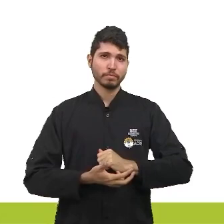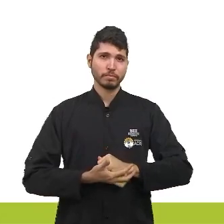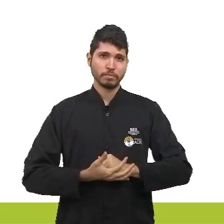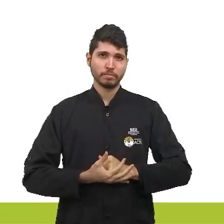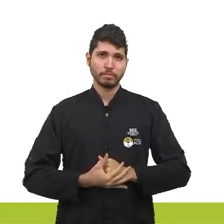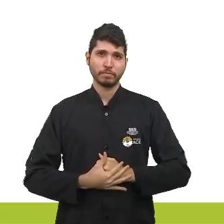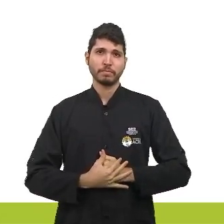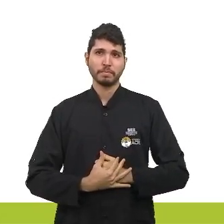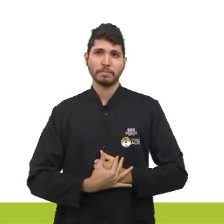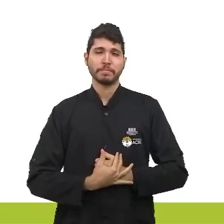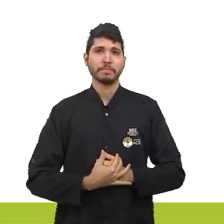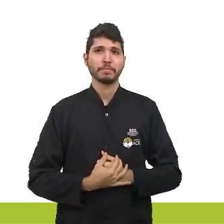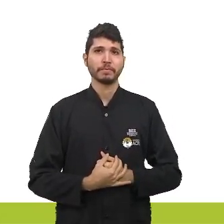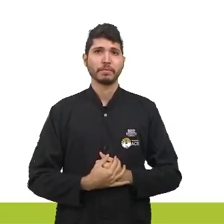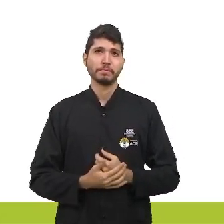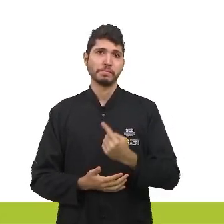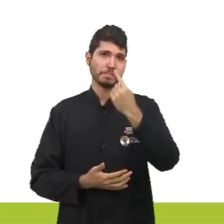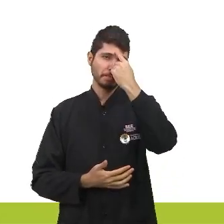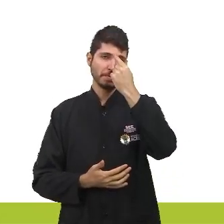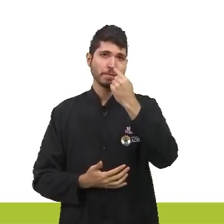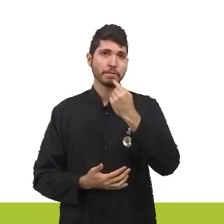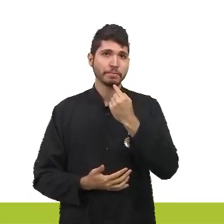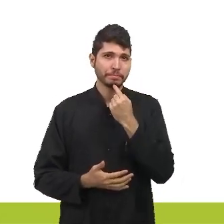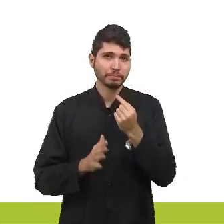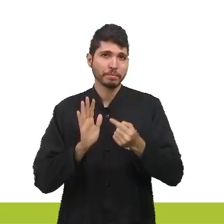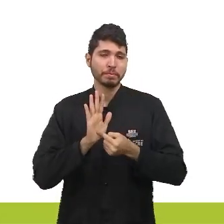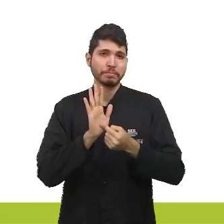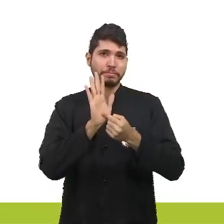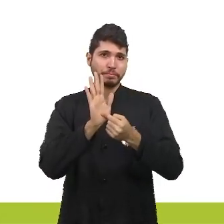Aqui estão a figura que os representa, por exemplo.